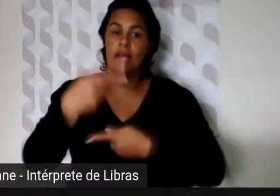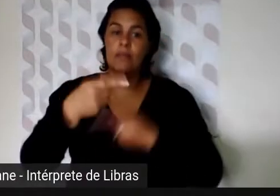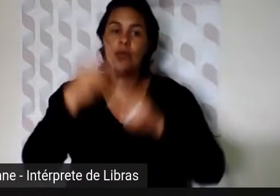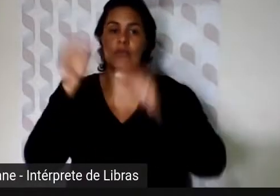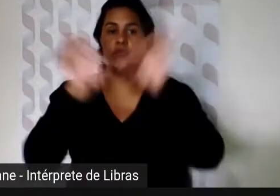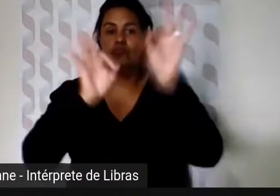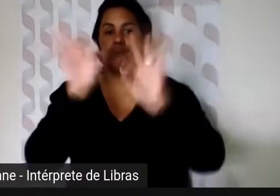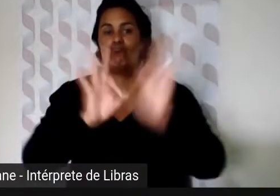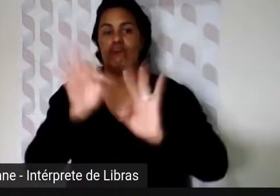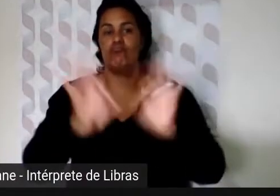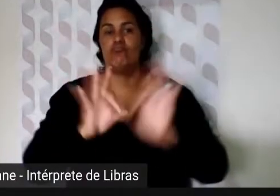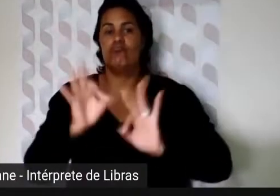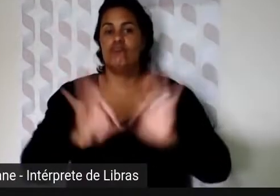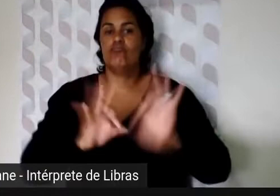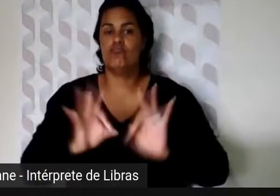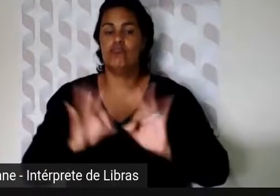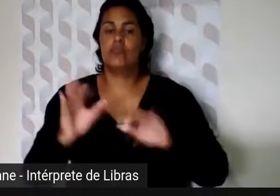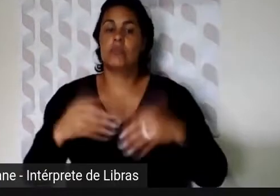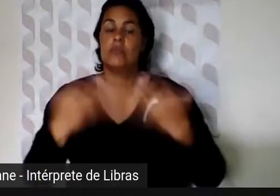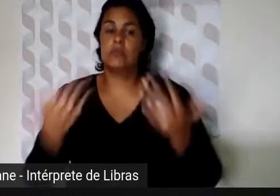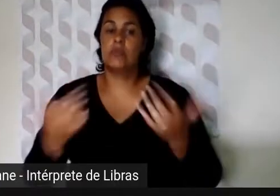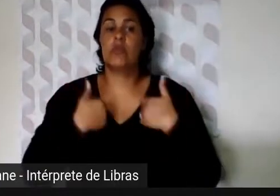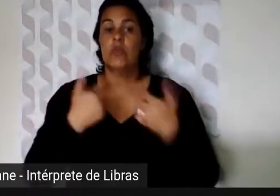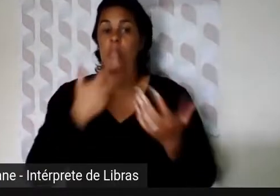né? Que eu acho que isso é o grande.